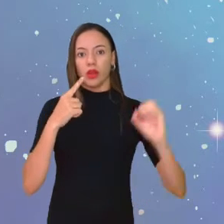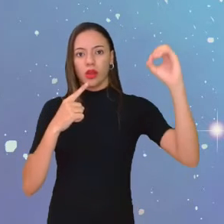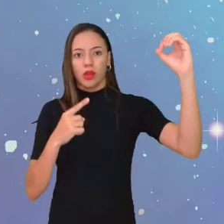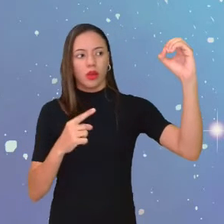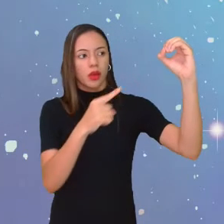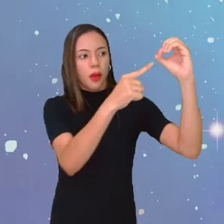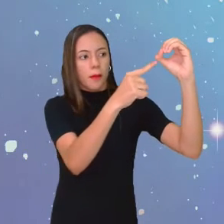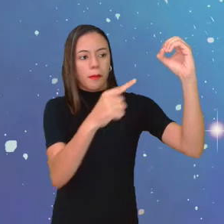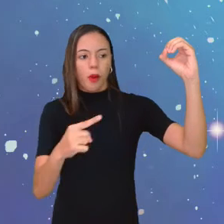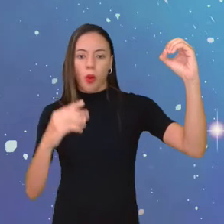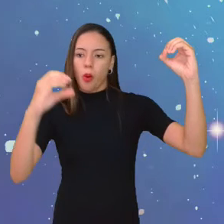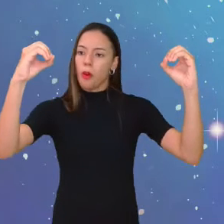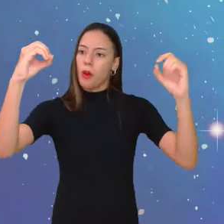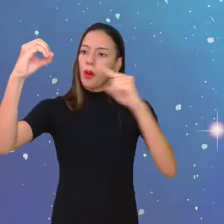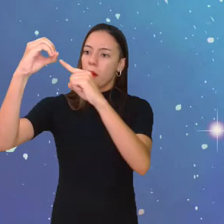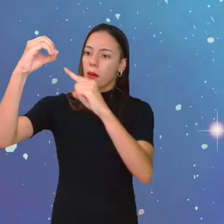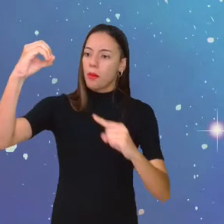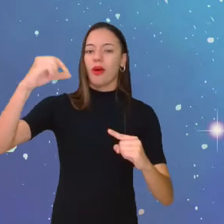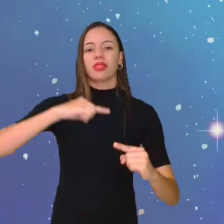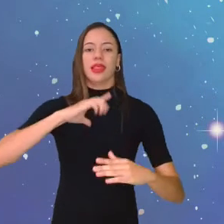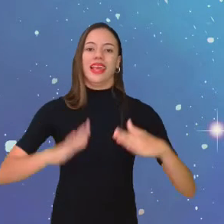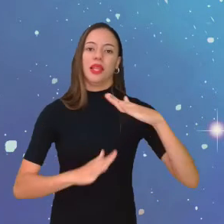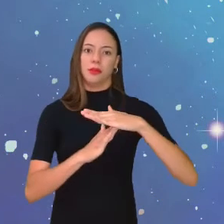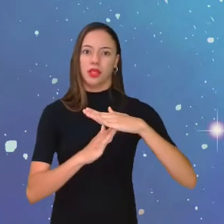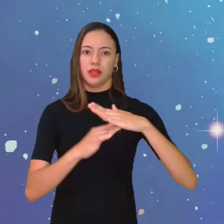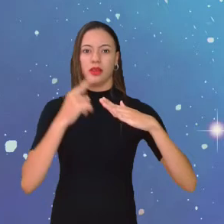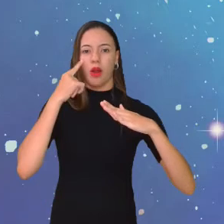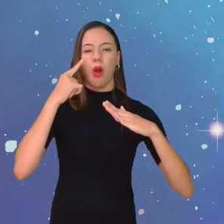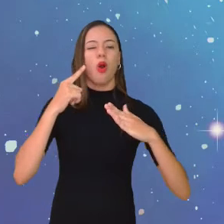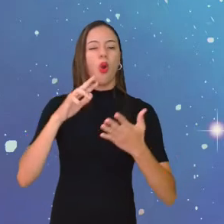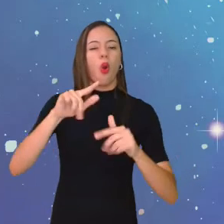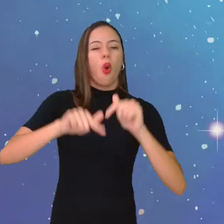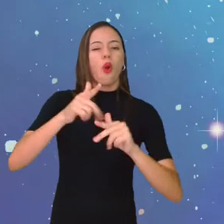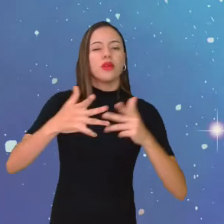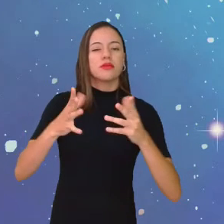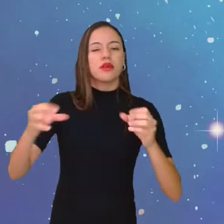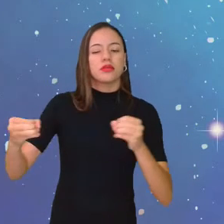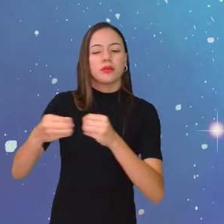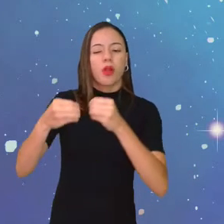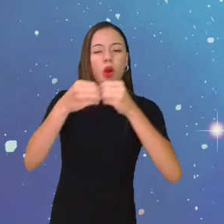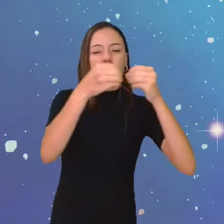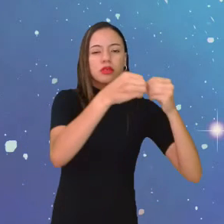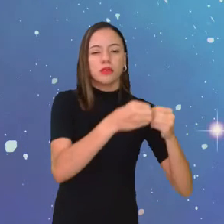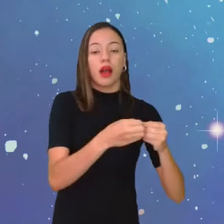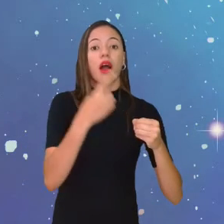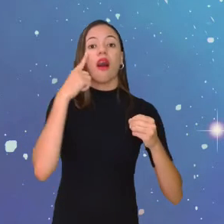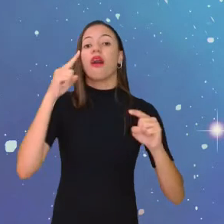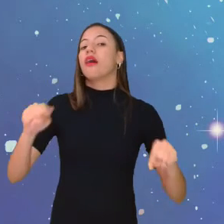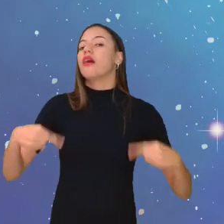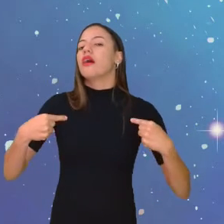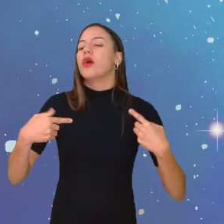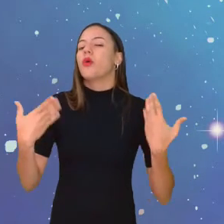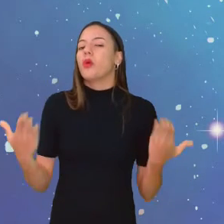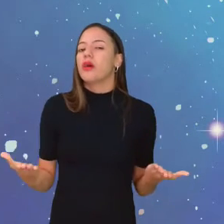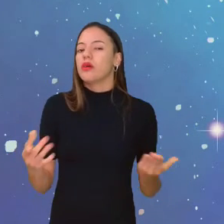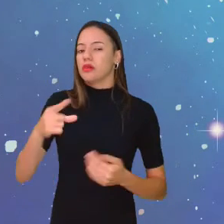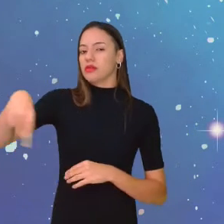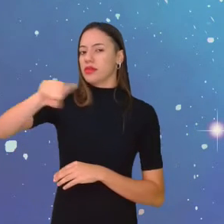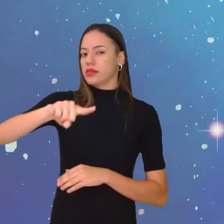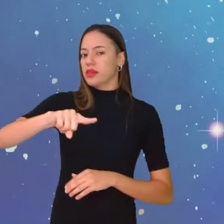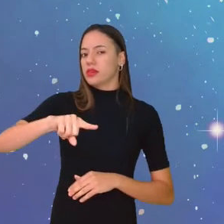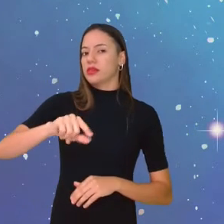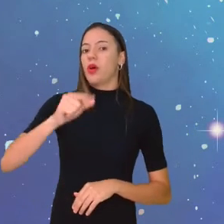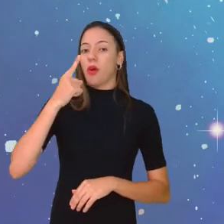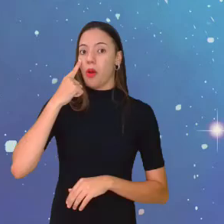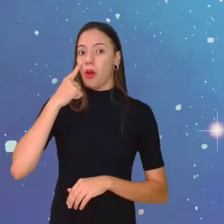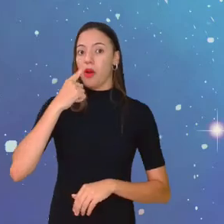que ligam qualquer coisa tem um limite, as coisas estão próximas. Então, o desafio é o seguinte. Vocês vão analisar, vocês vão